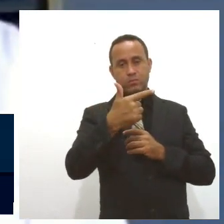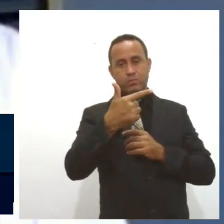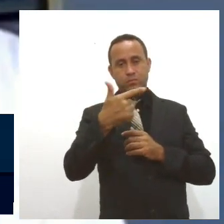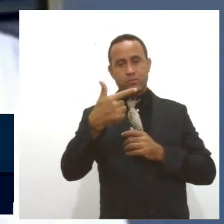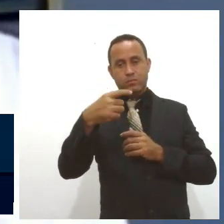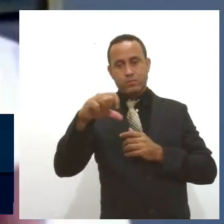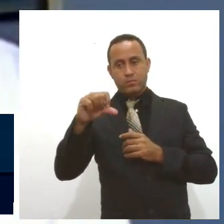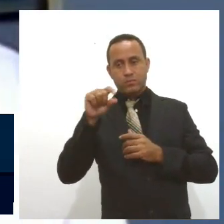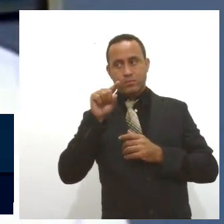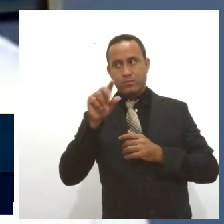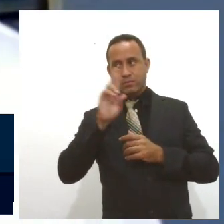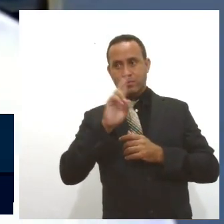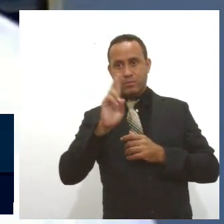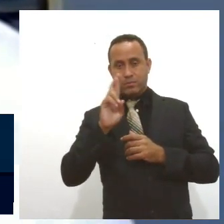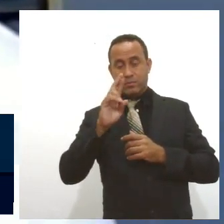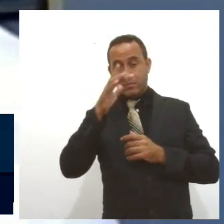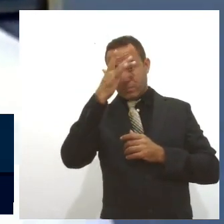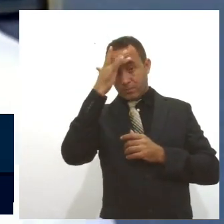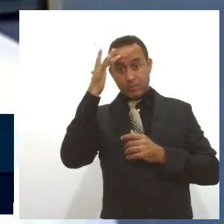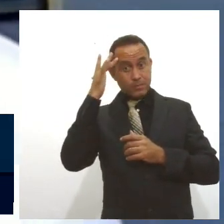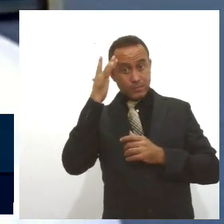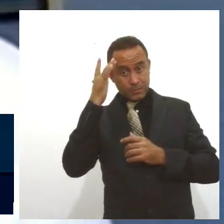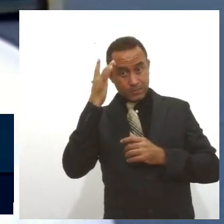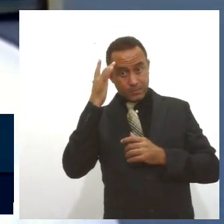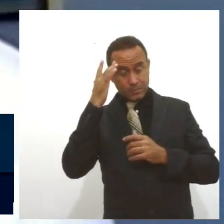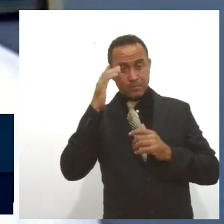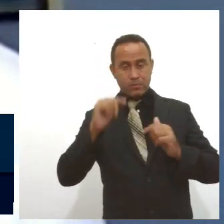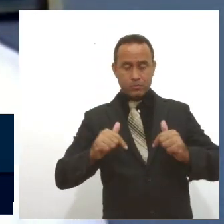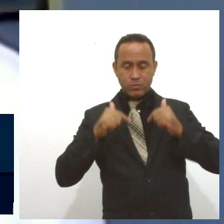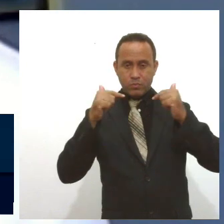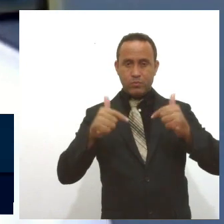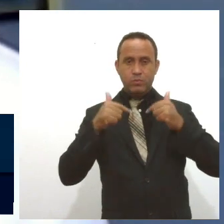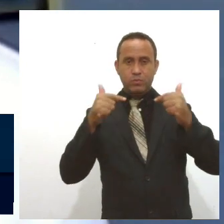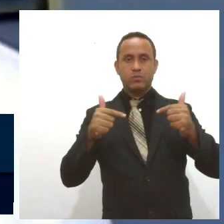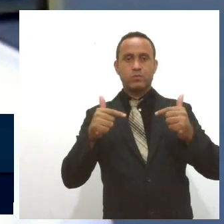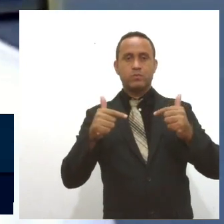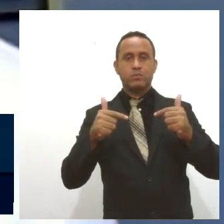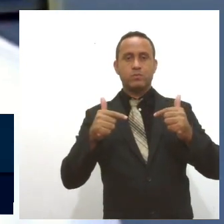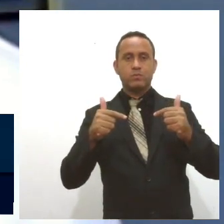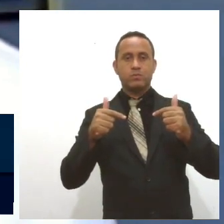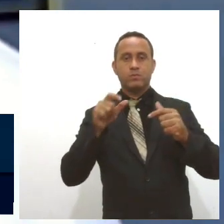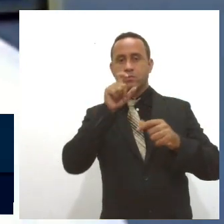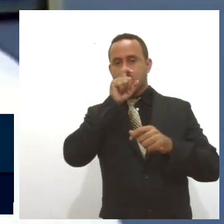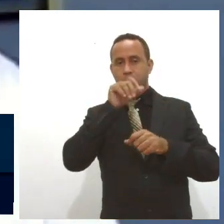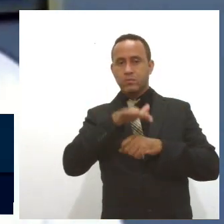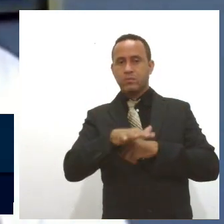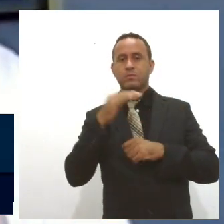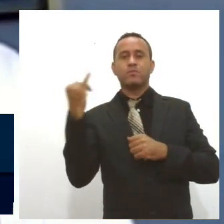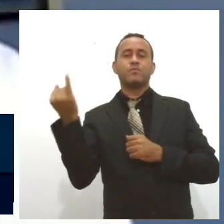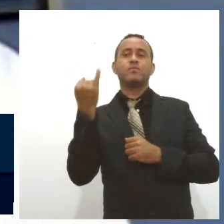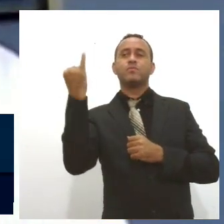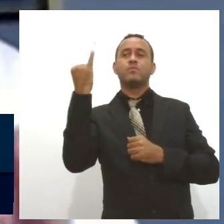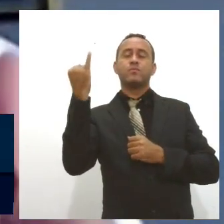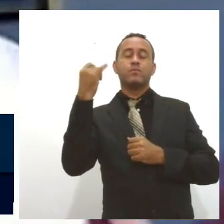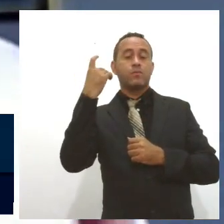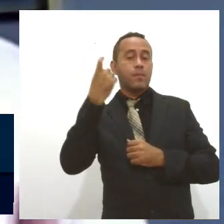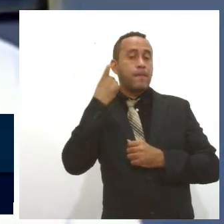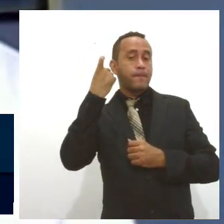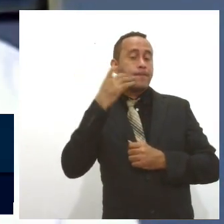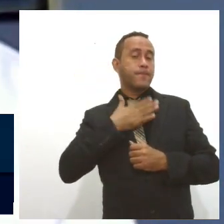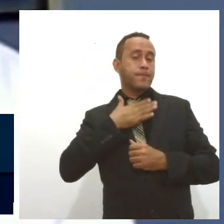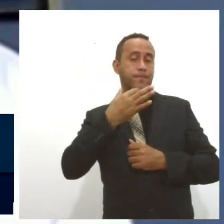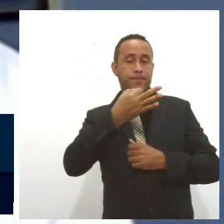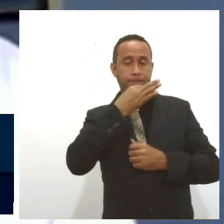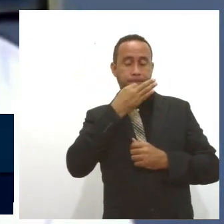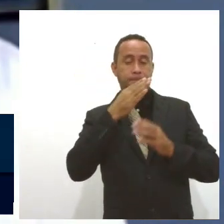R$ 229 mil, mas que para aqueles que fazem, militam na área da cultura do município de Canindé é importantíssimo. E qual é a grande preocupação, qual é o